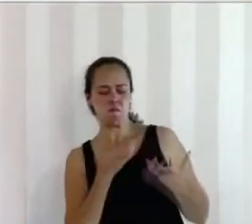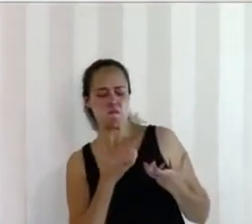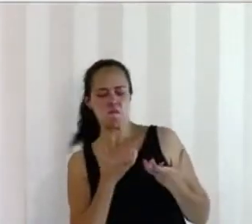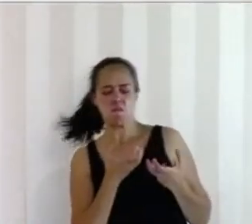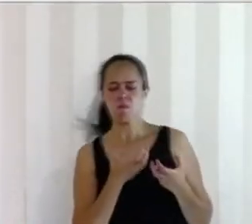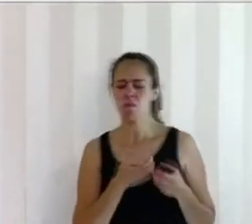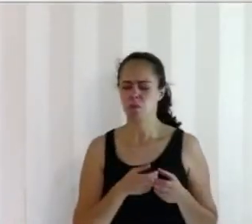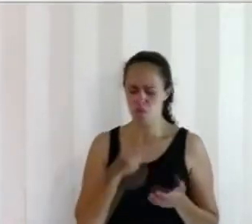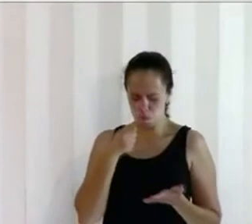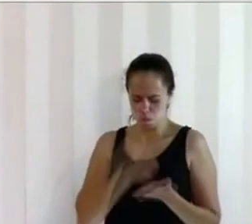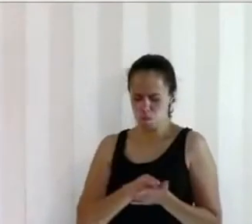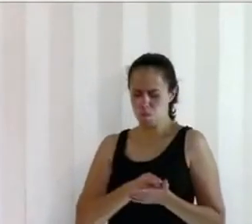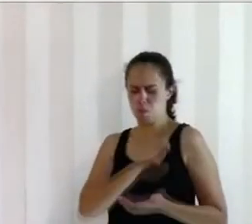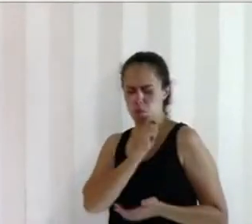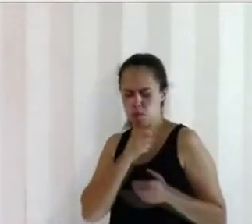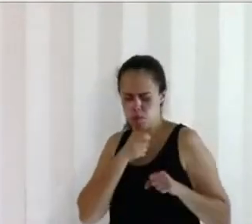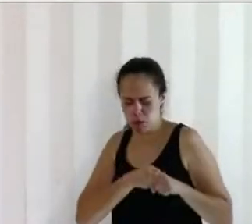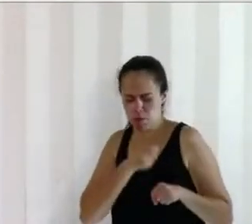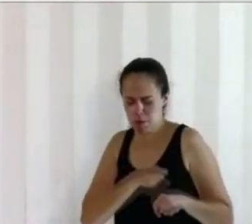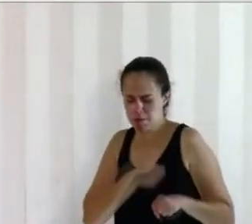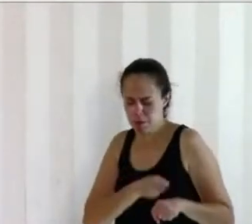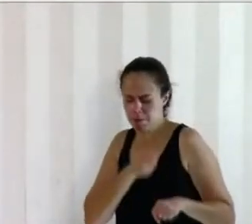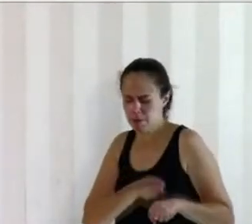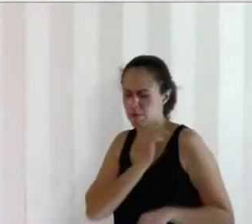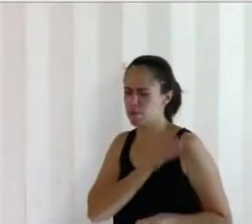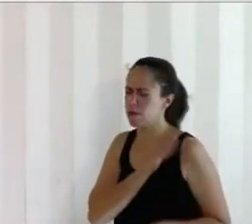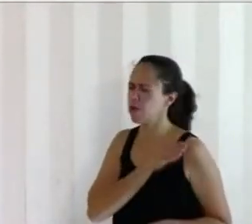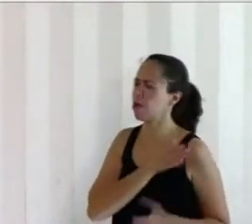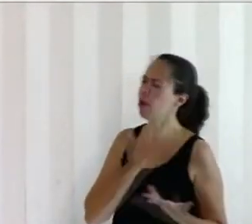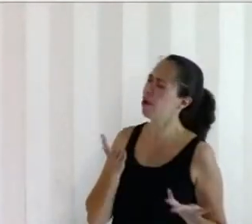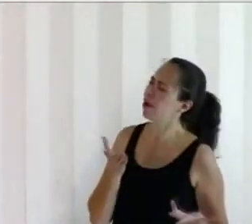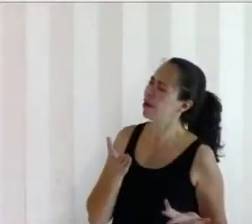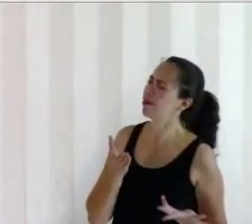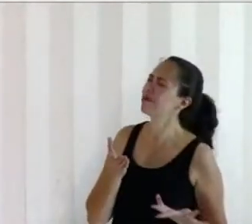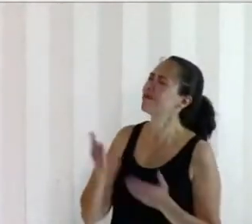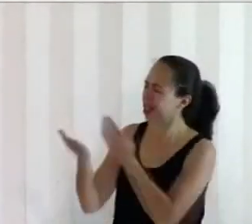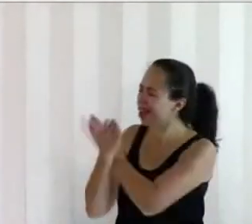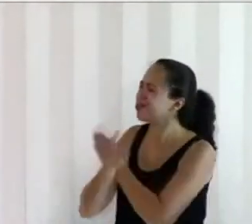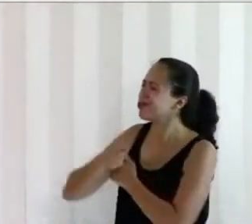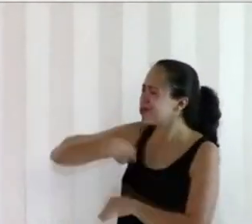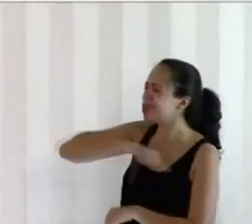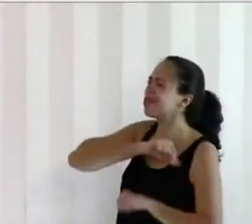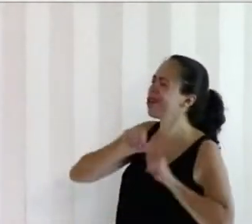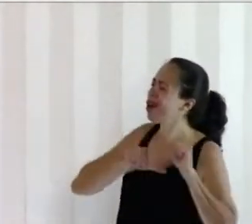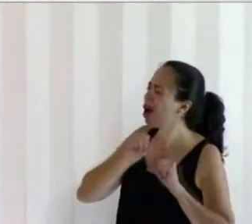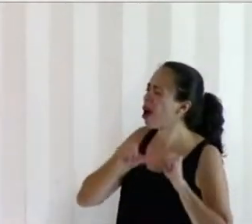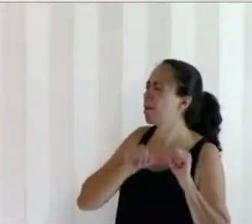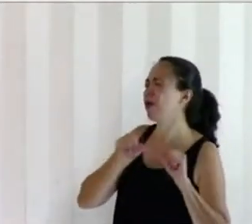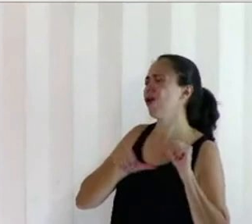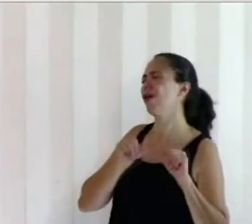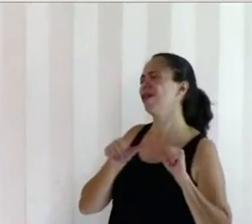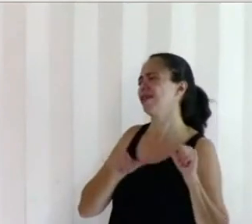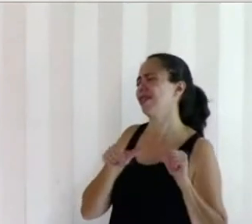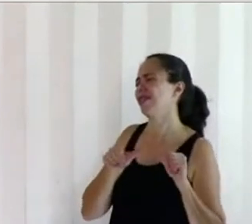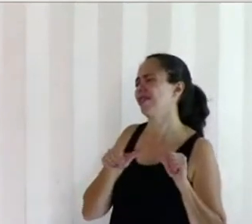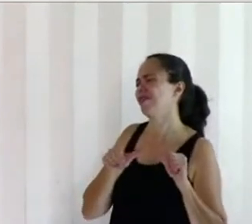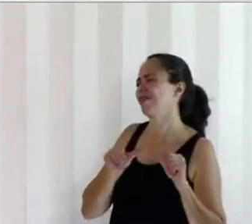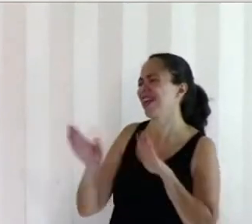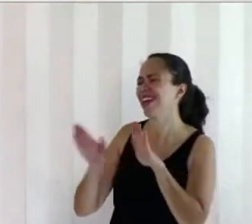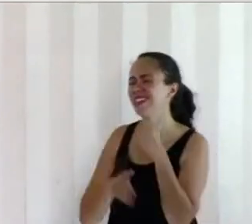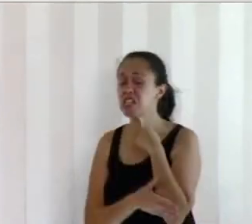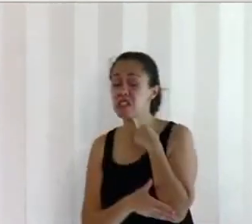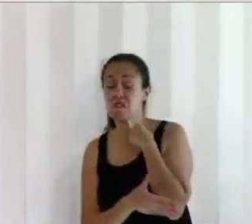como bênção para outras pessoas e nós queremos que sejam nossas bênçãos também. Inveja de